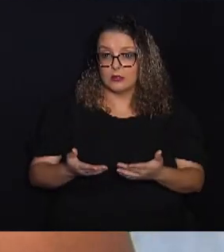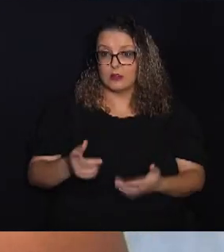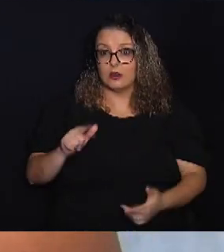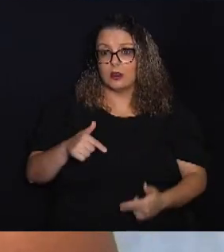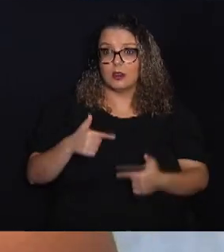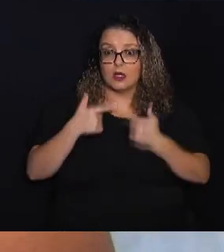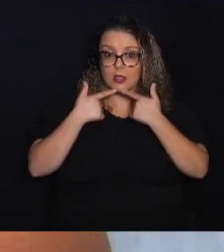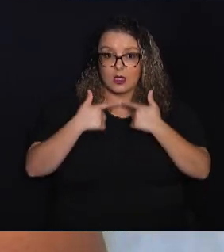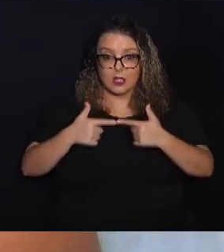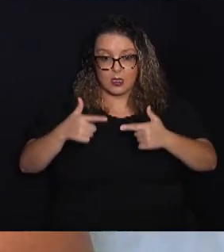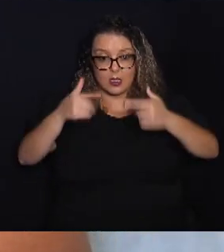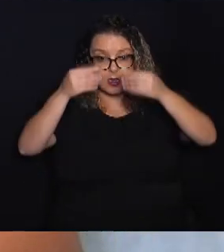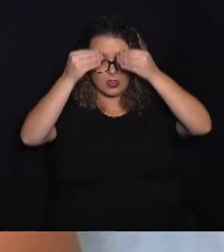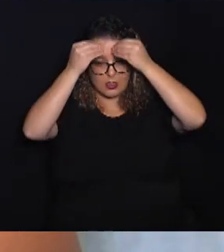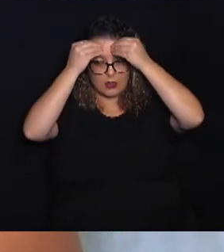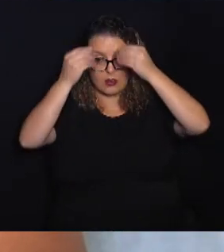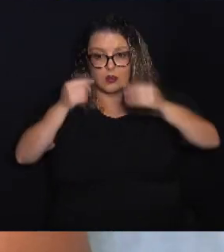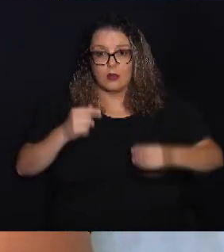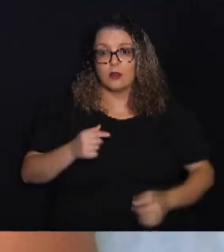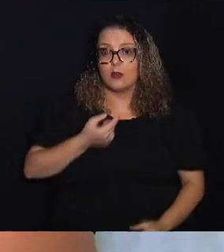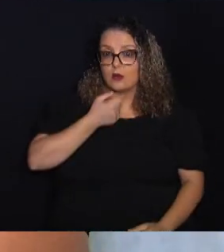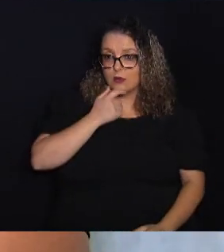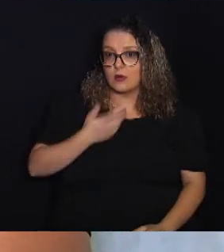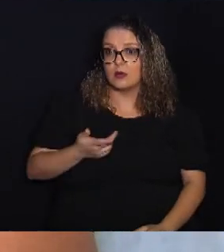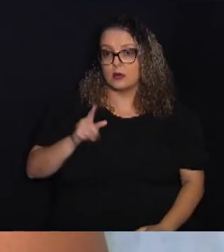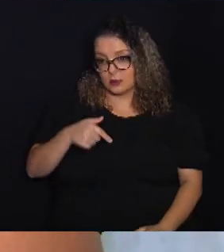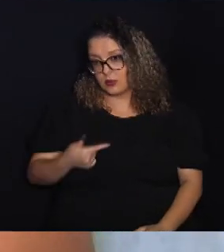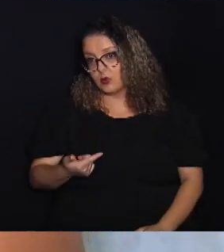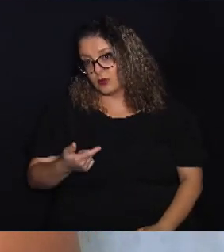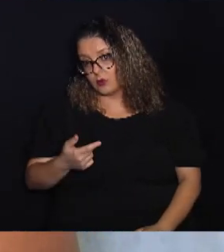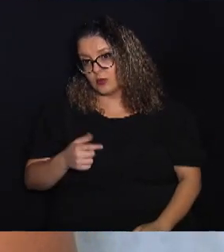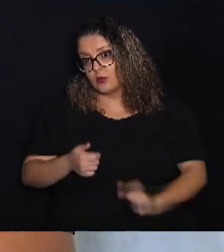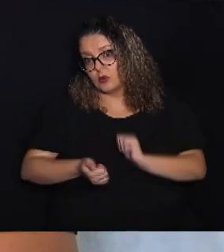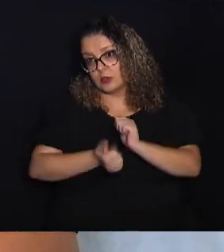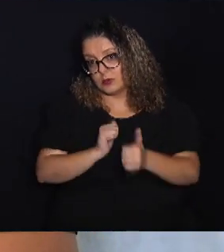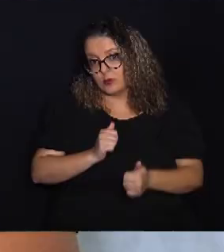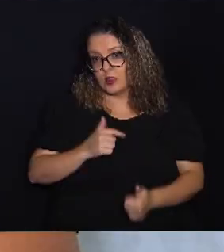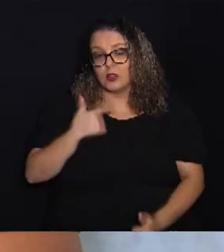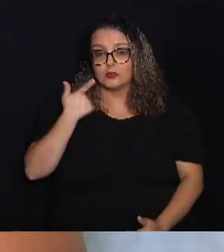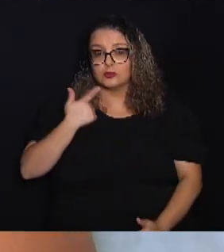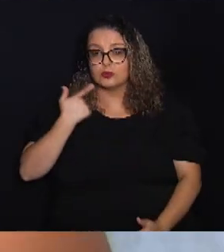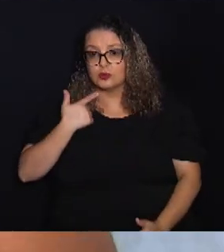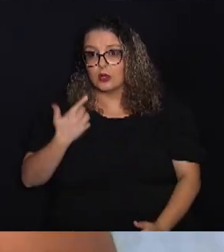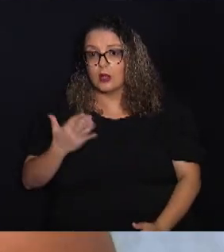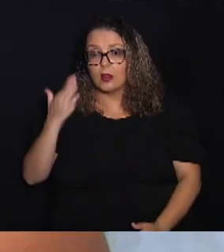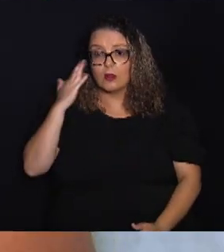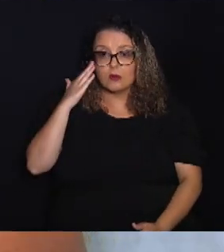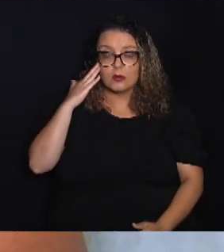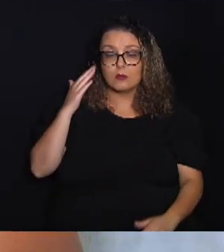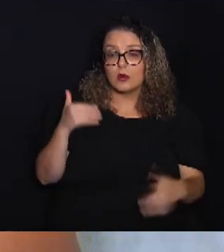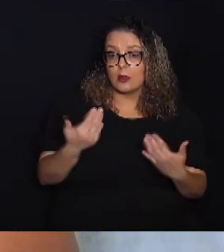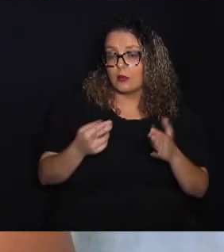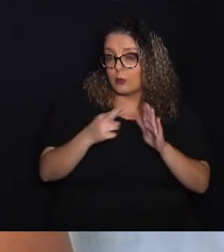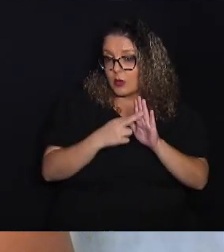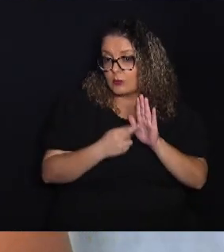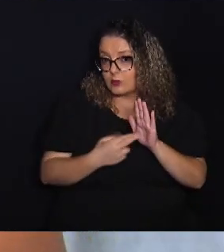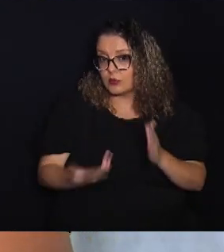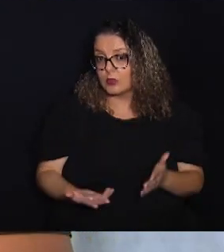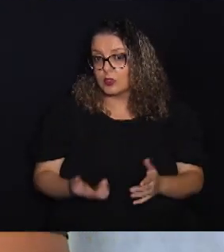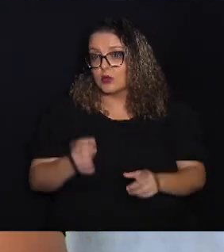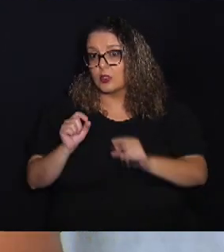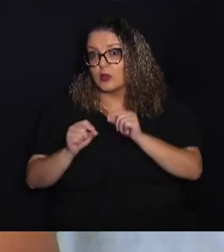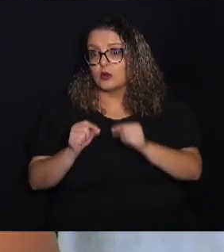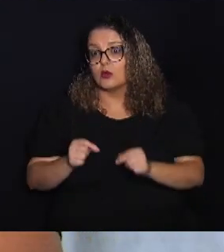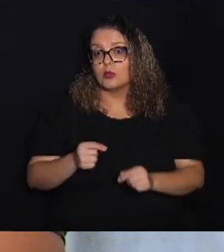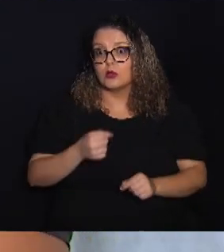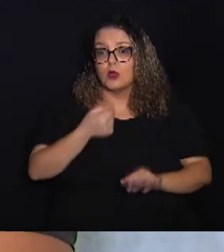você são linguagem em inglês, que o inglês trouxe, como esporte em inglês, entendeu? Então eu vou passar depois as